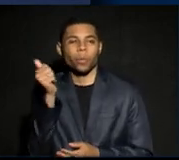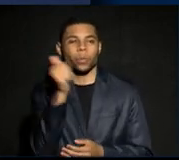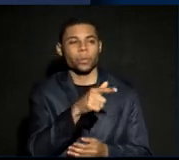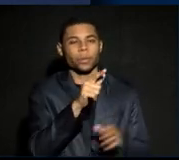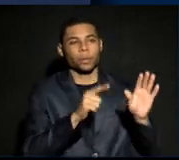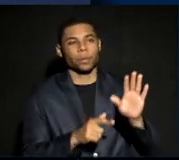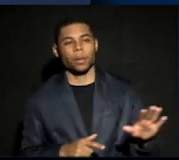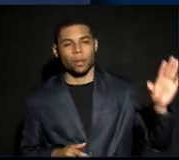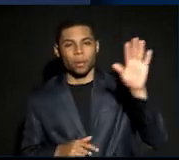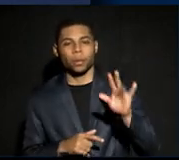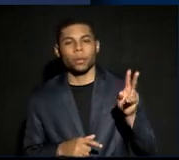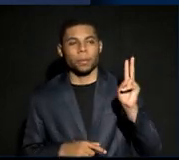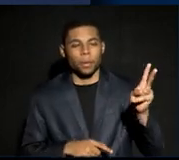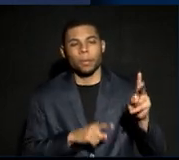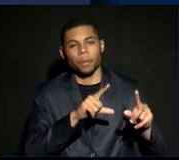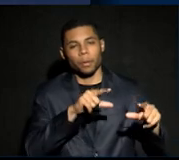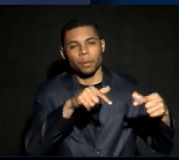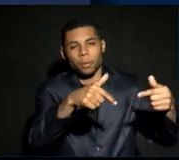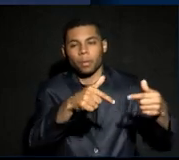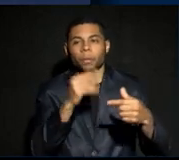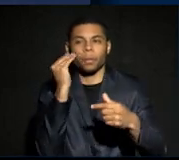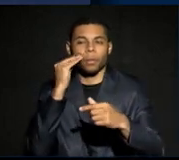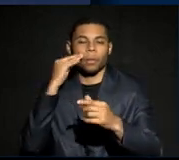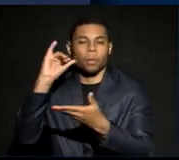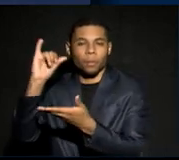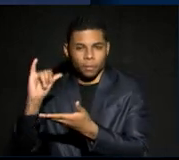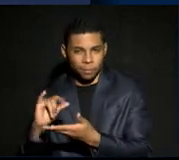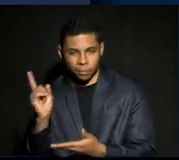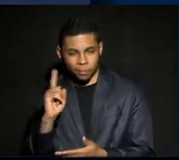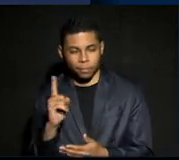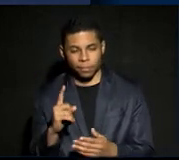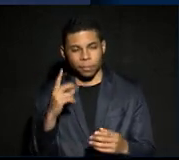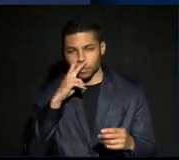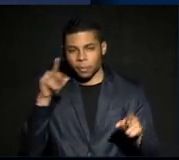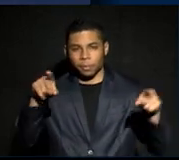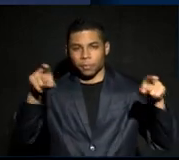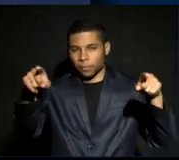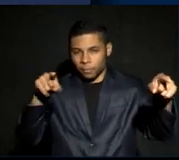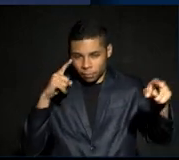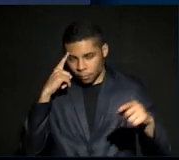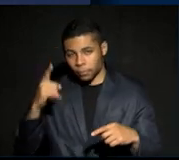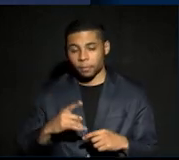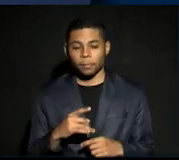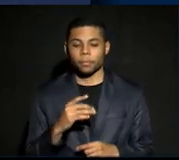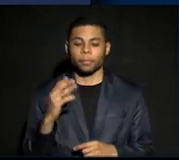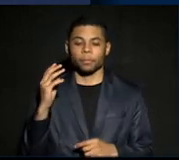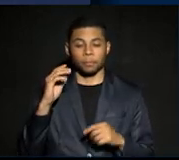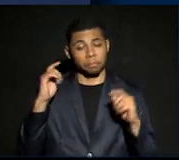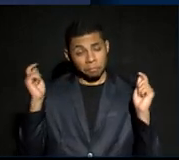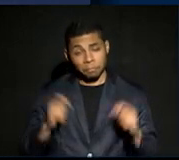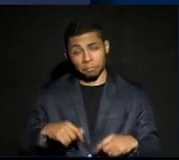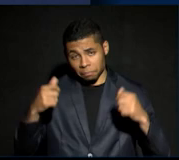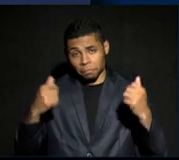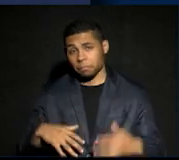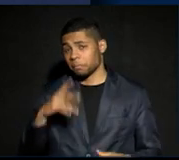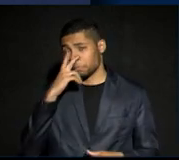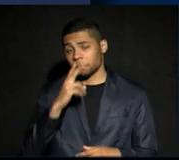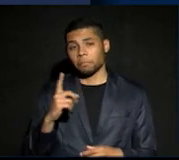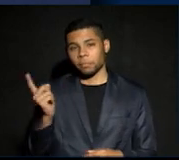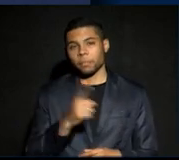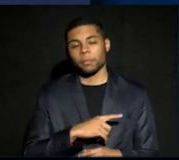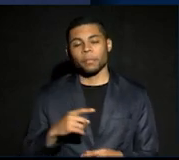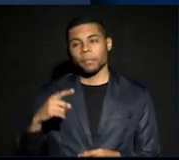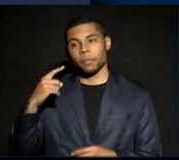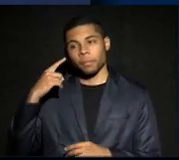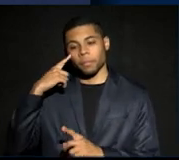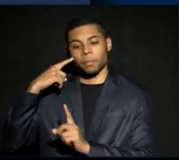está implícito na curva de inflação. Então, não dá para dizer que a gente é bem